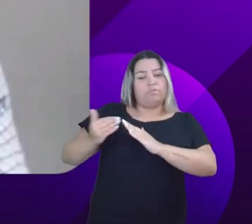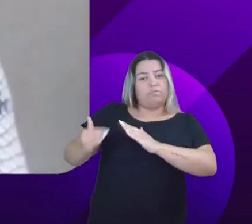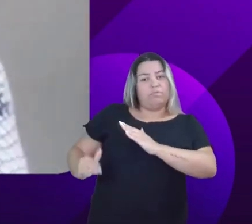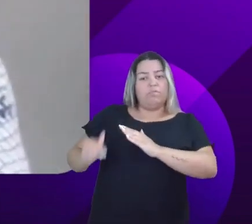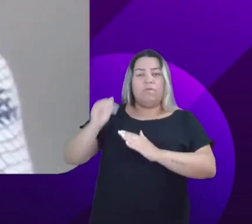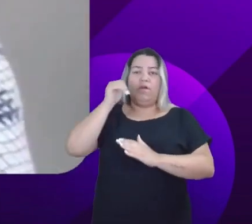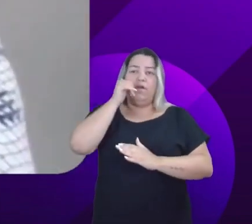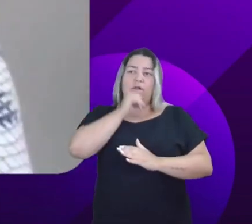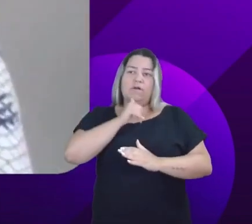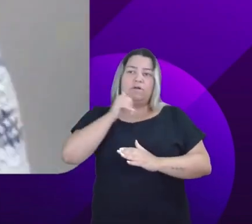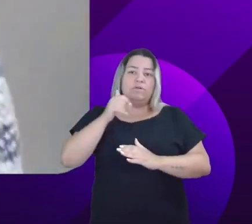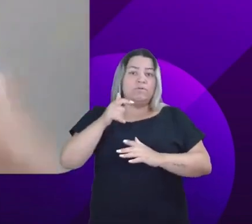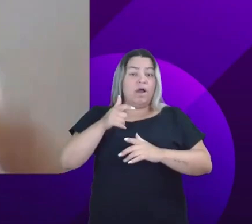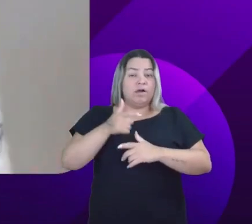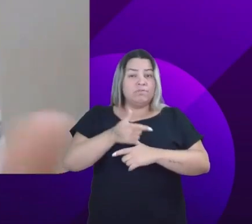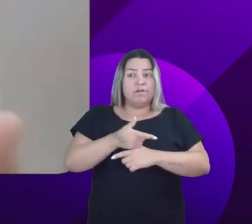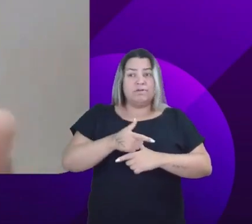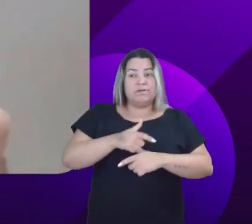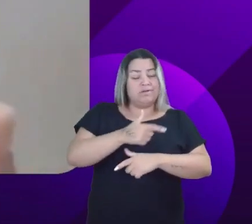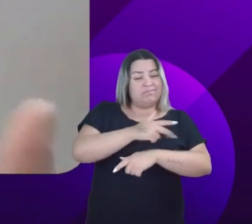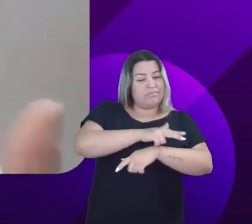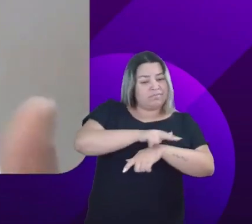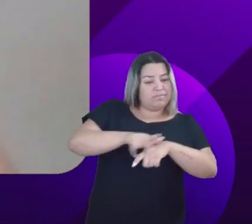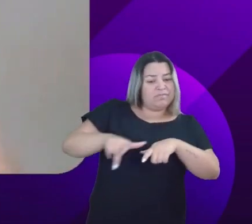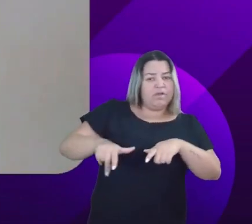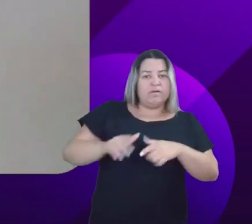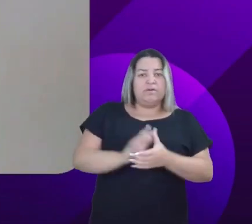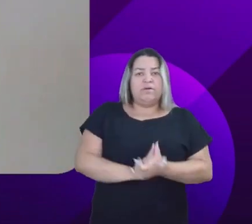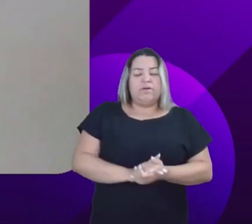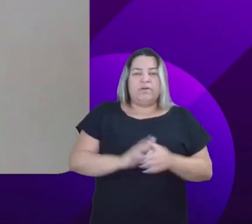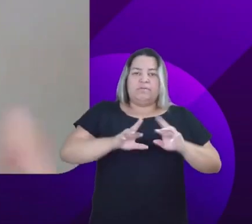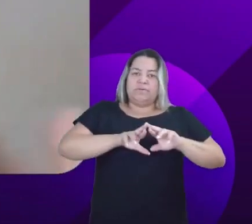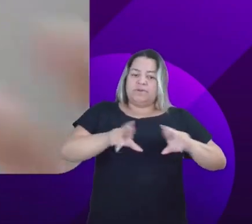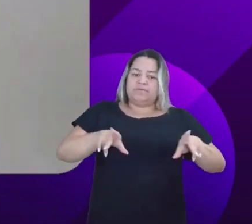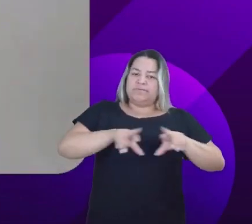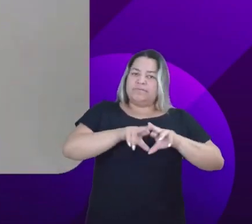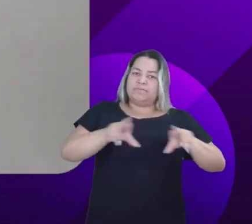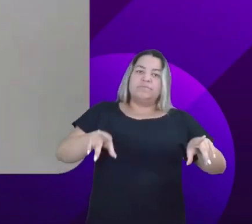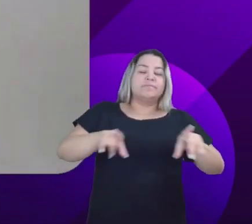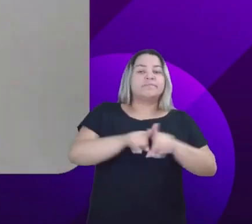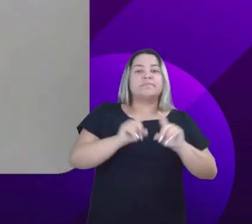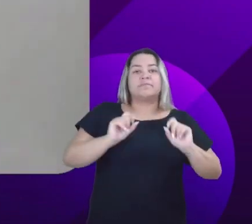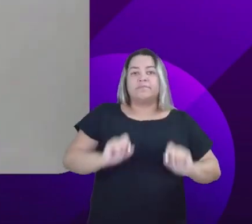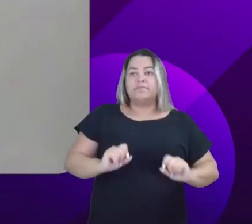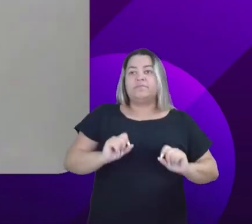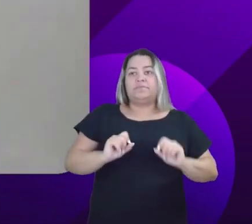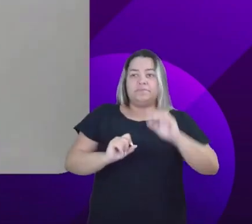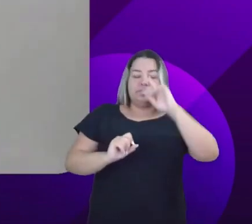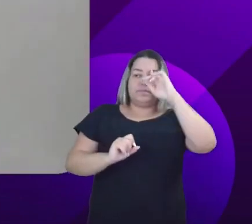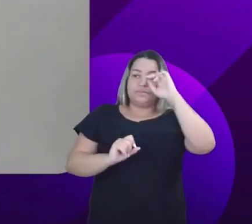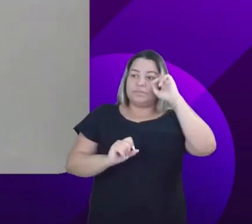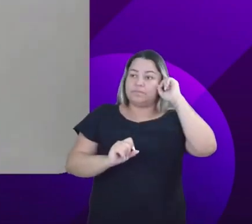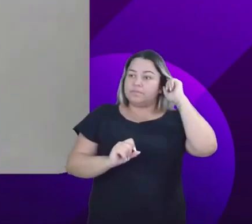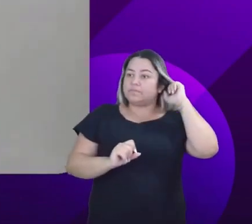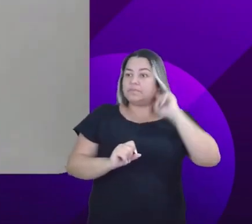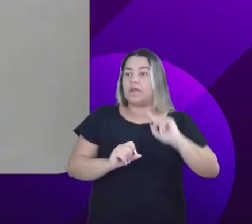mulheres camponesas, né, e aí a partir das suas diferentes configurações, né, nós